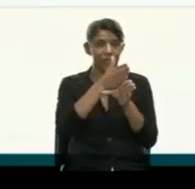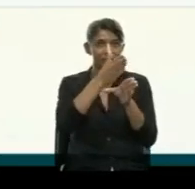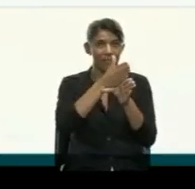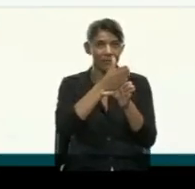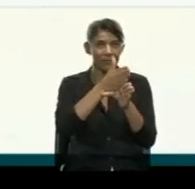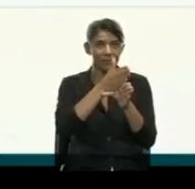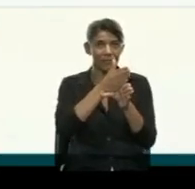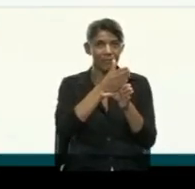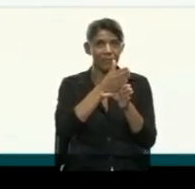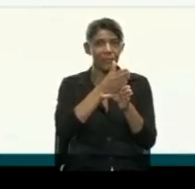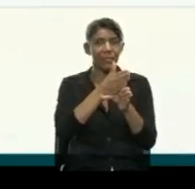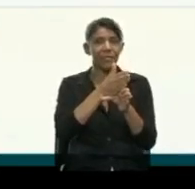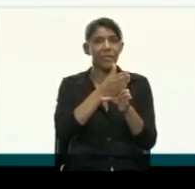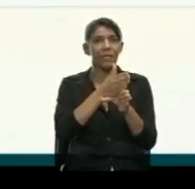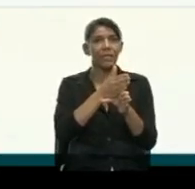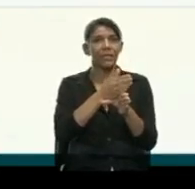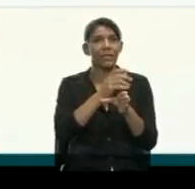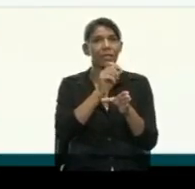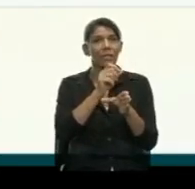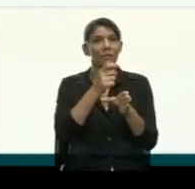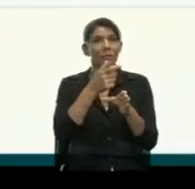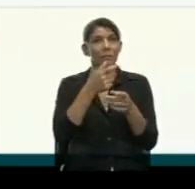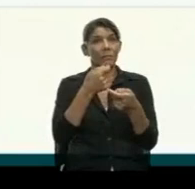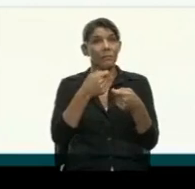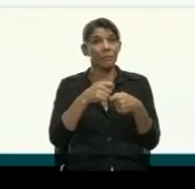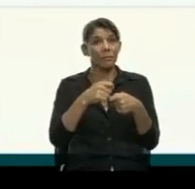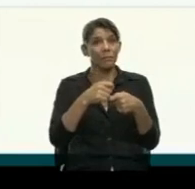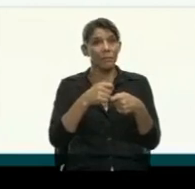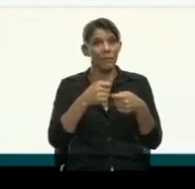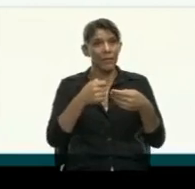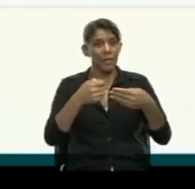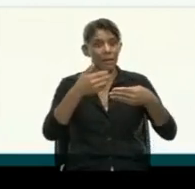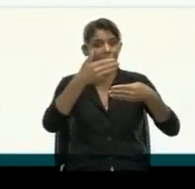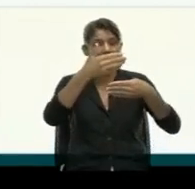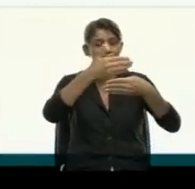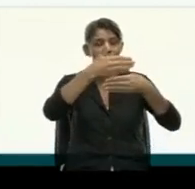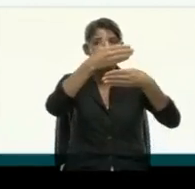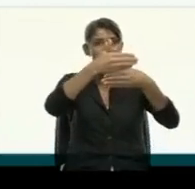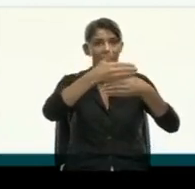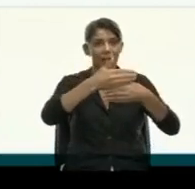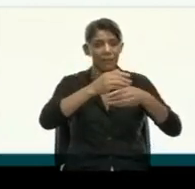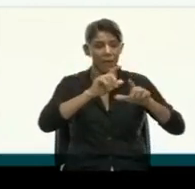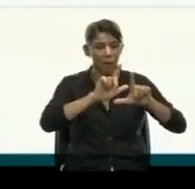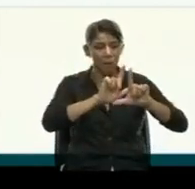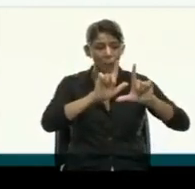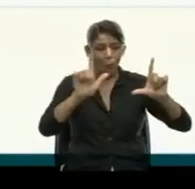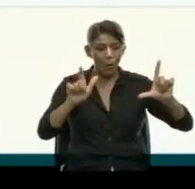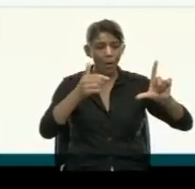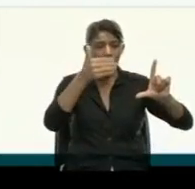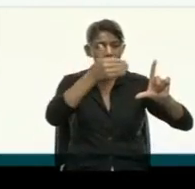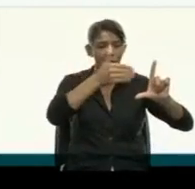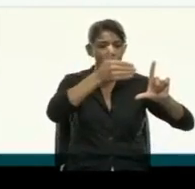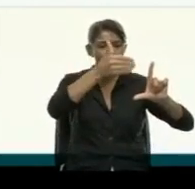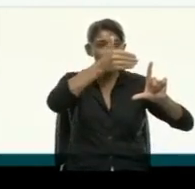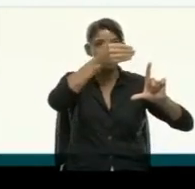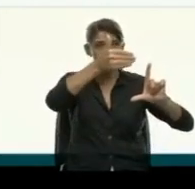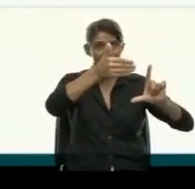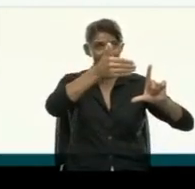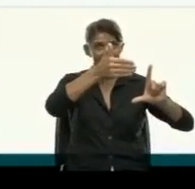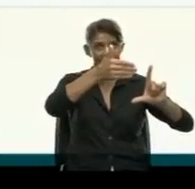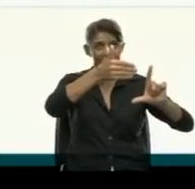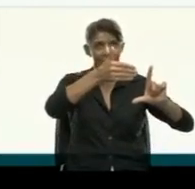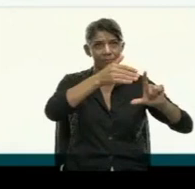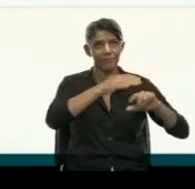Então, quando eu falo vedação, a gente está falando que ela vai vedar esse vazio aqui, tá?